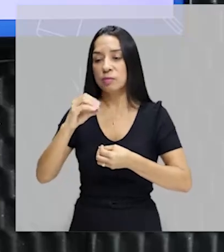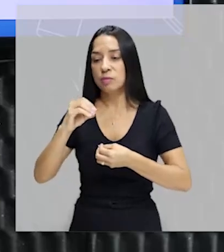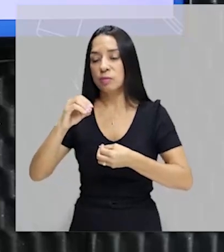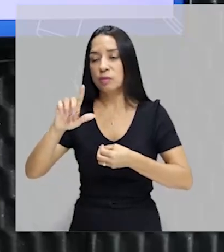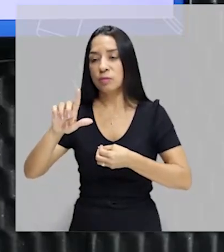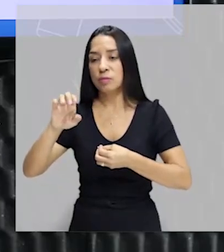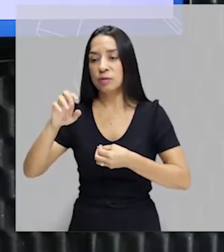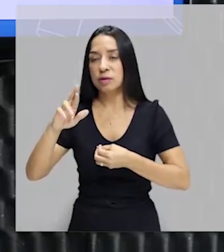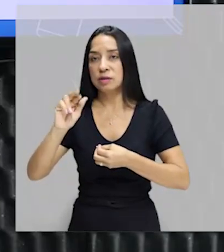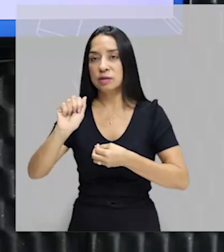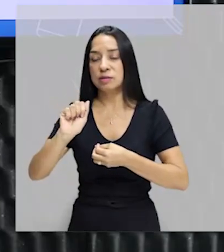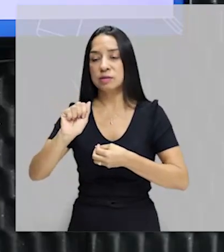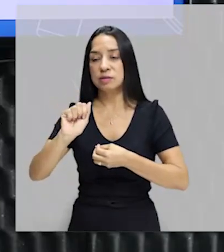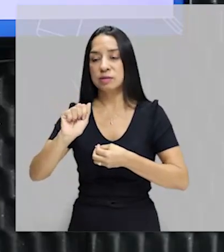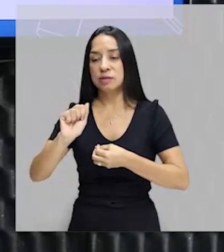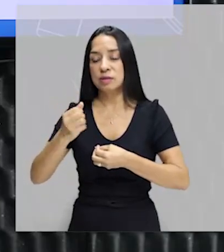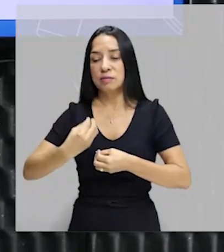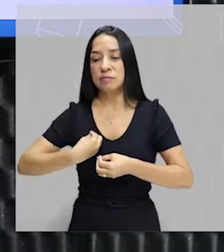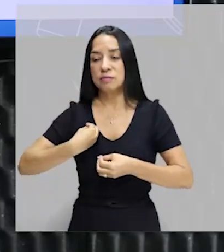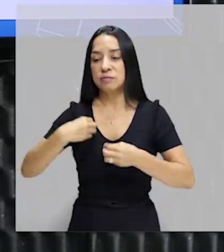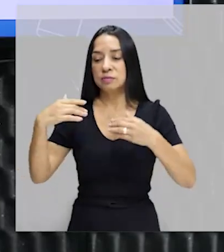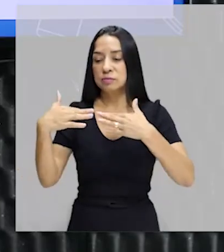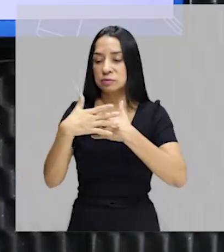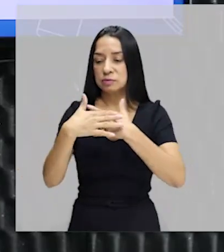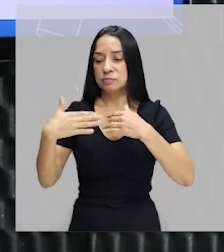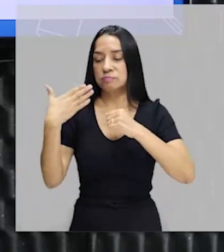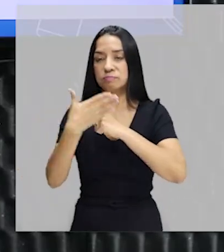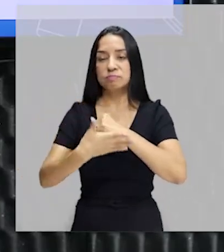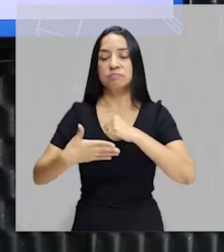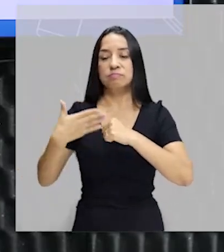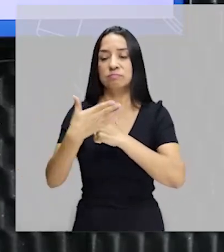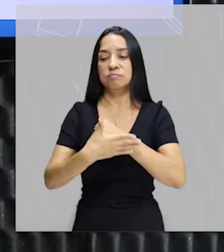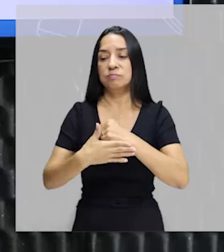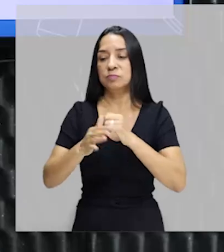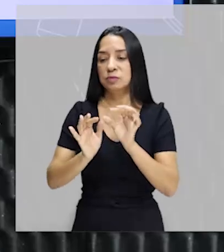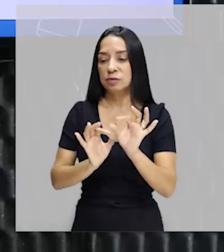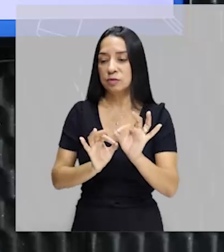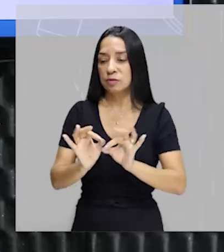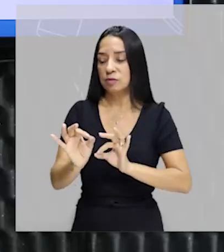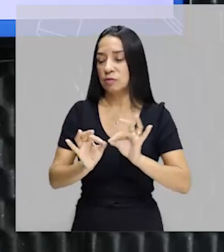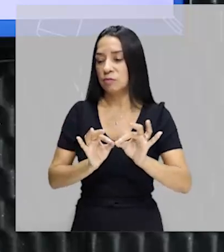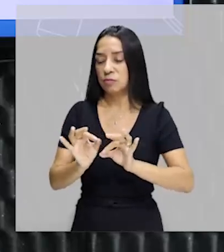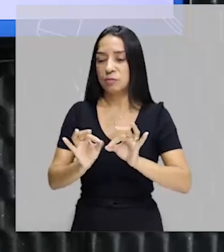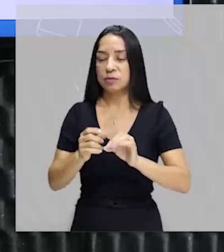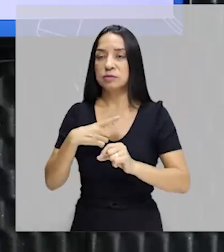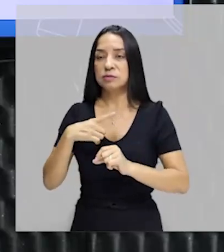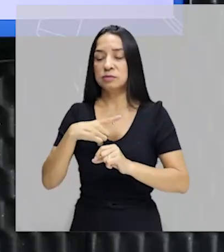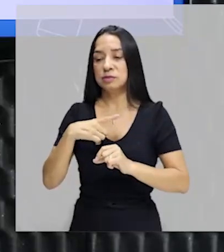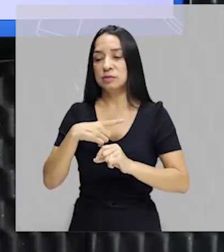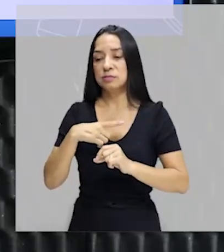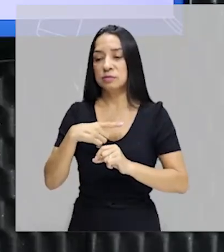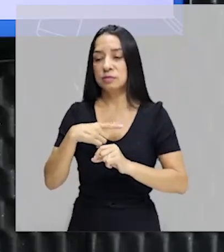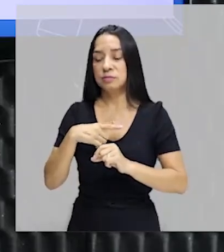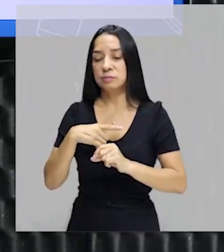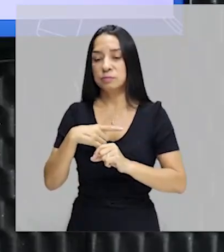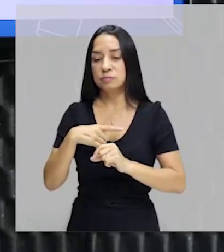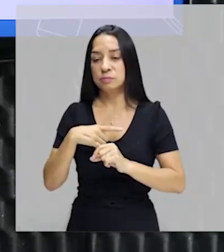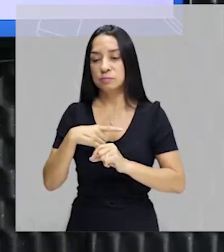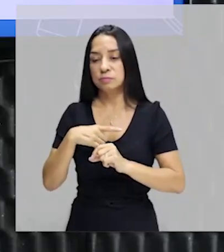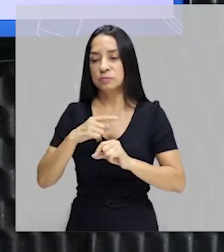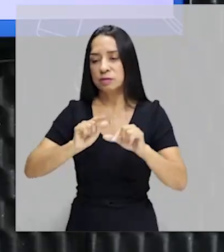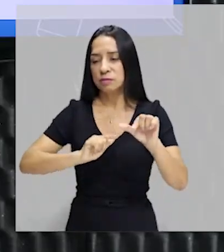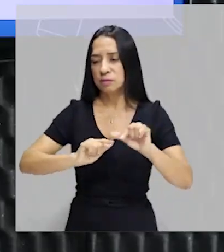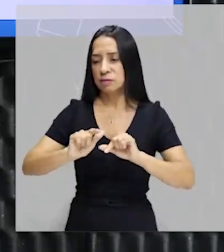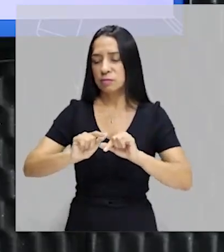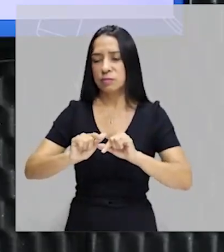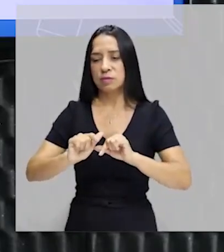em cidades que basicamente eram formadas e que tinham um grande fluxo de